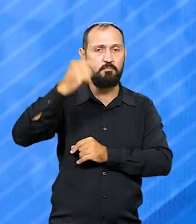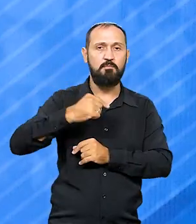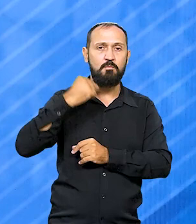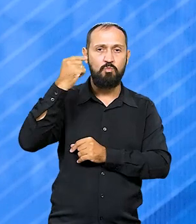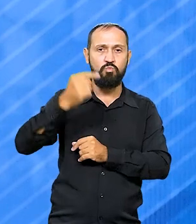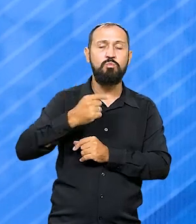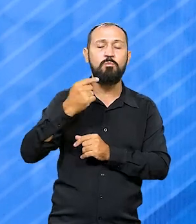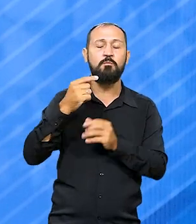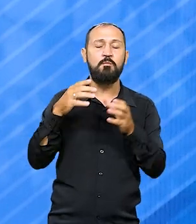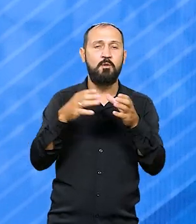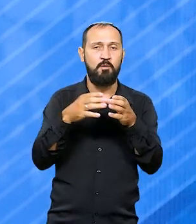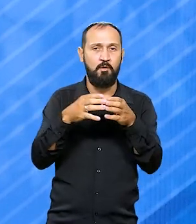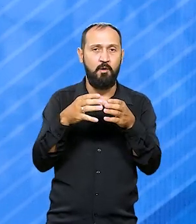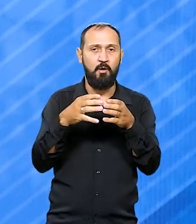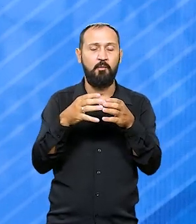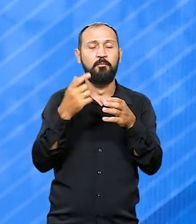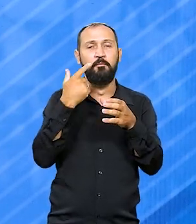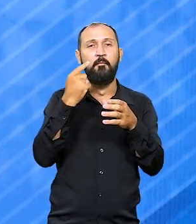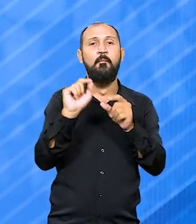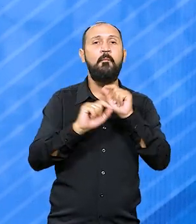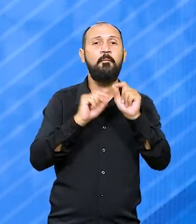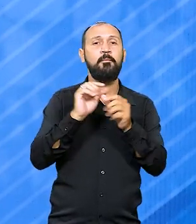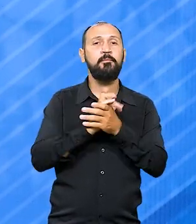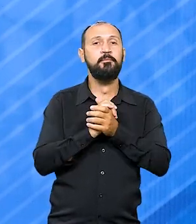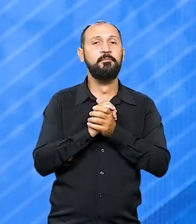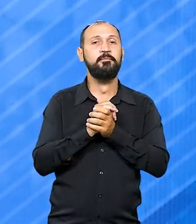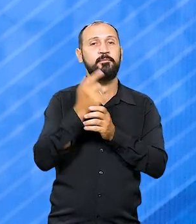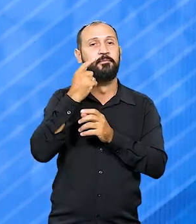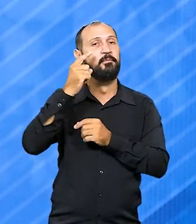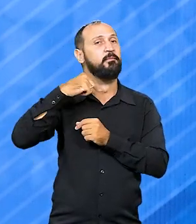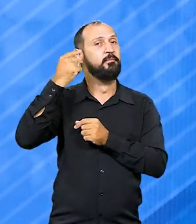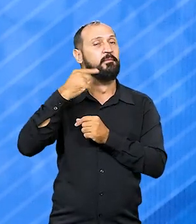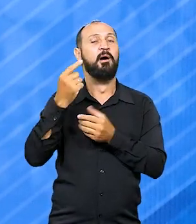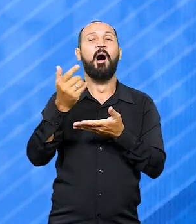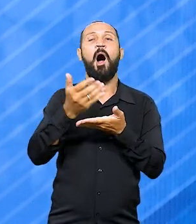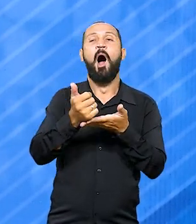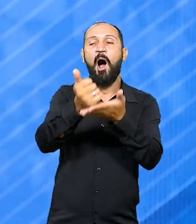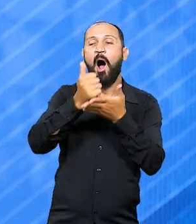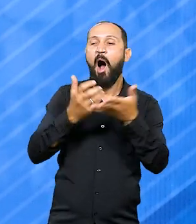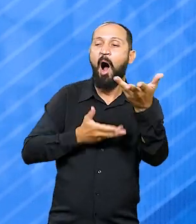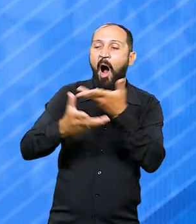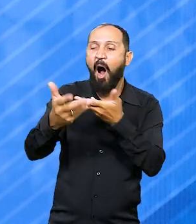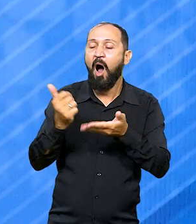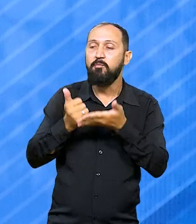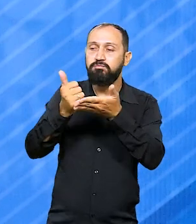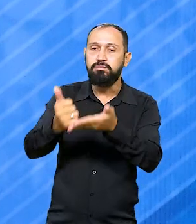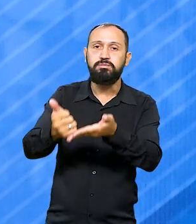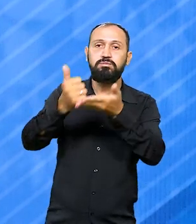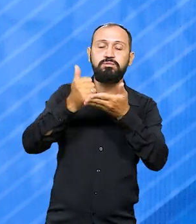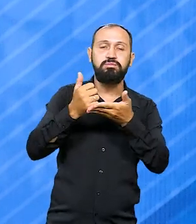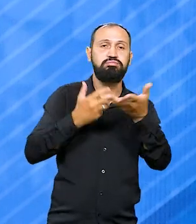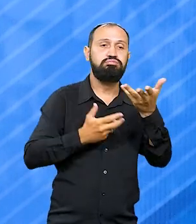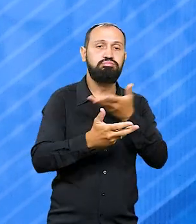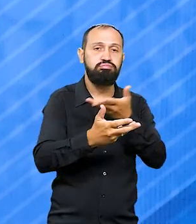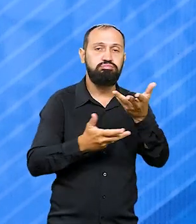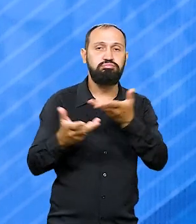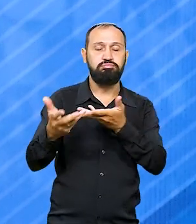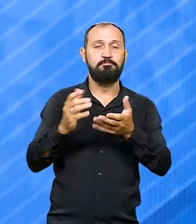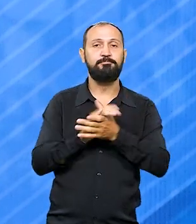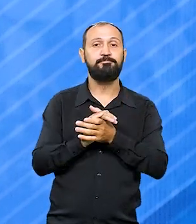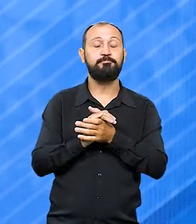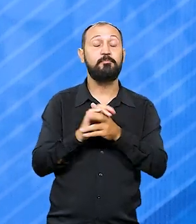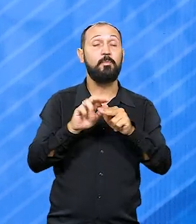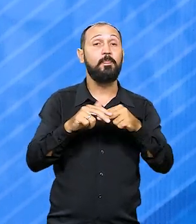nossa advocacia, a nossa comissão, visa uma advocacia colaborativa, um ajudando o outro, um